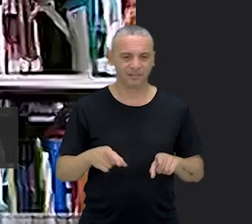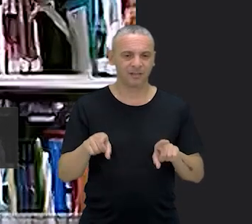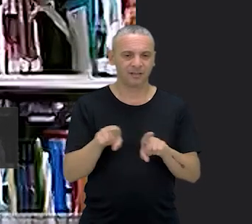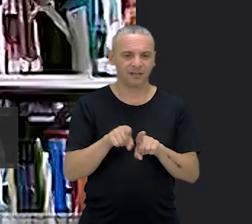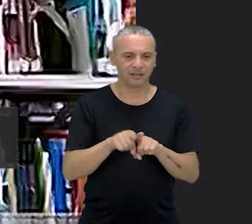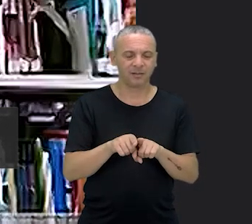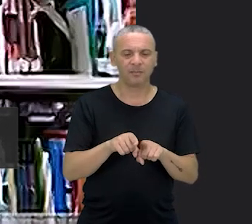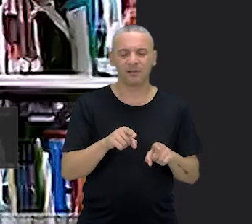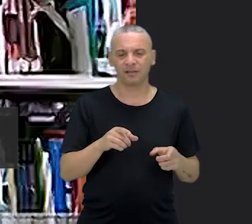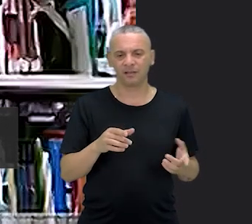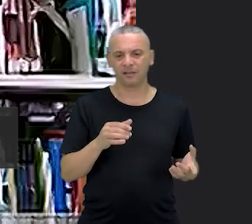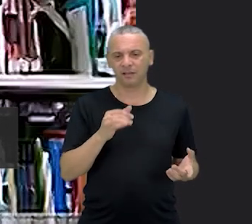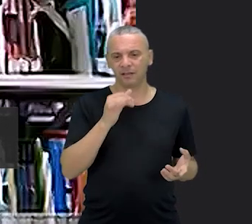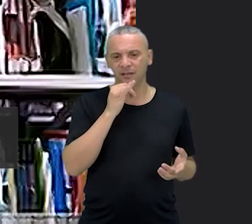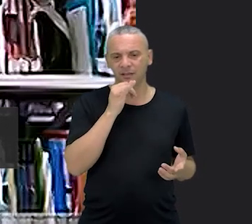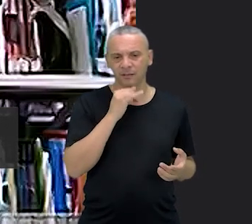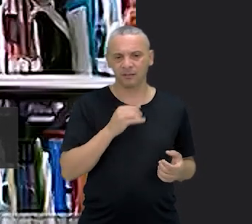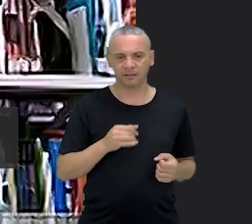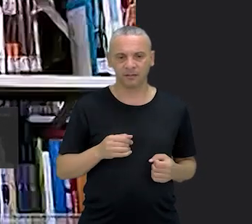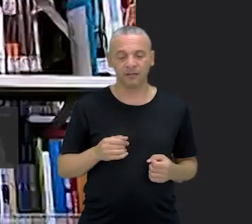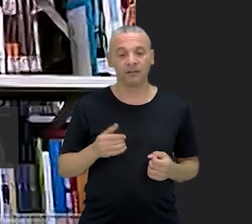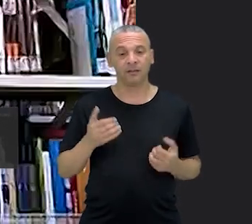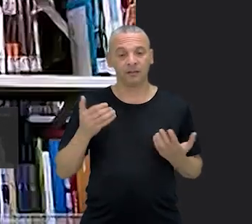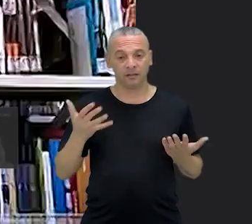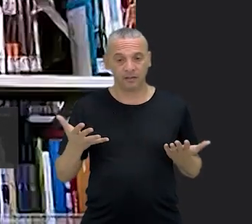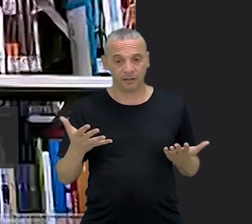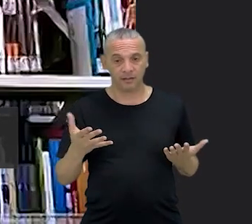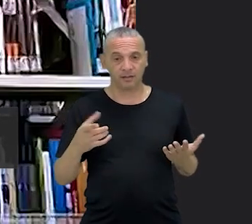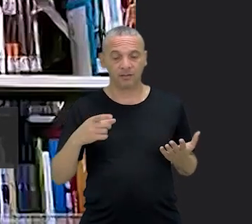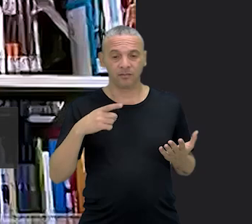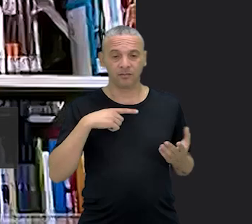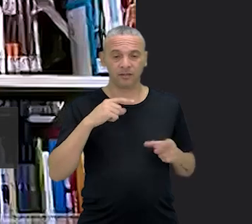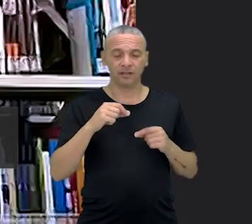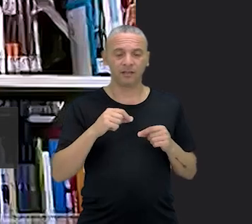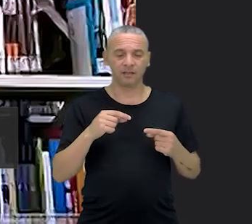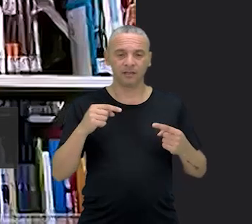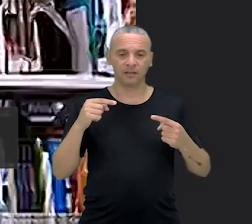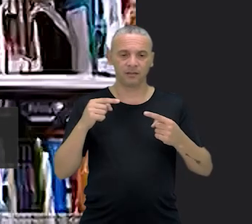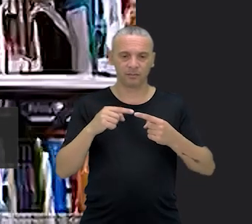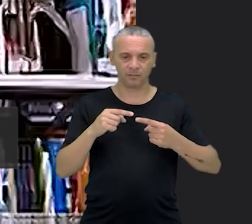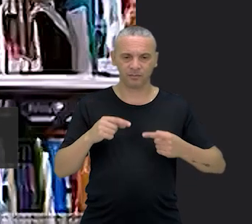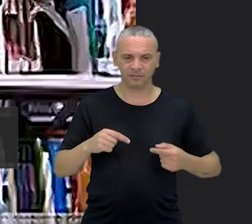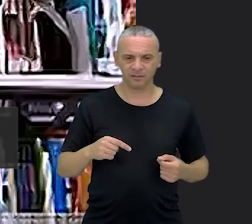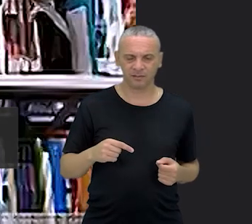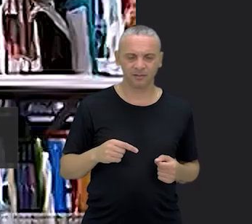dava os comandos para ele. Então ela fez um retrato dele.